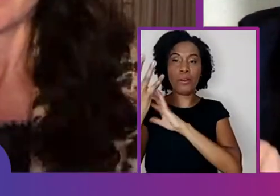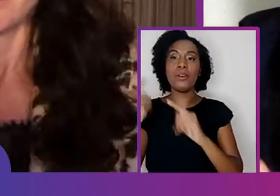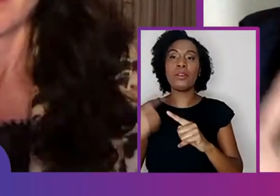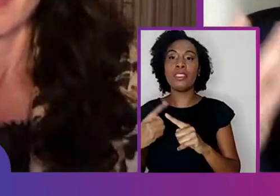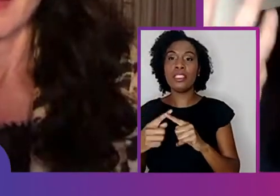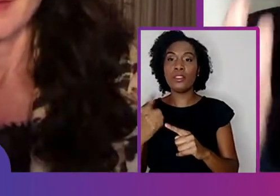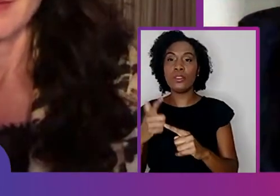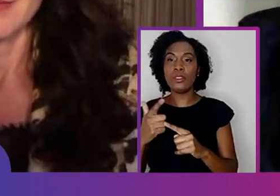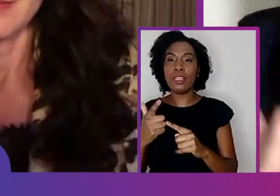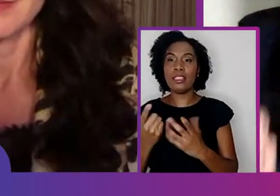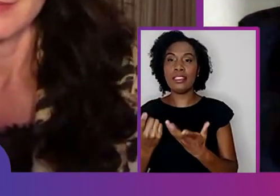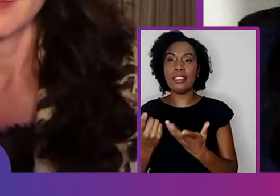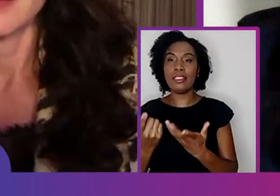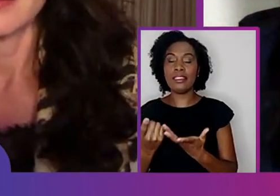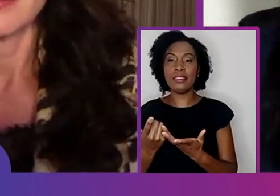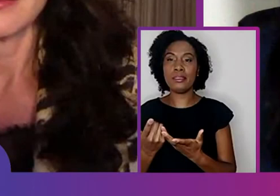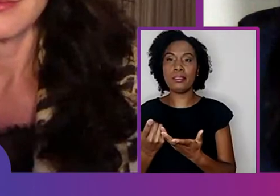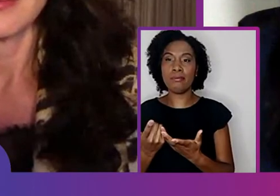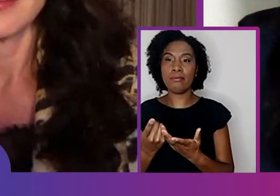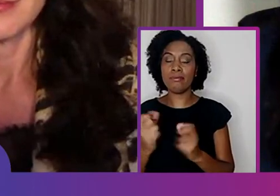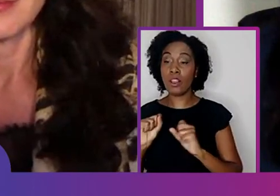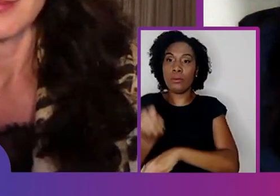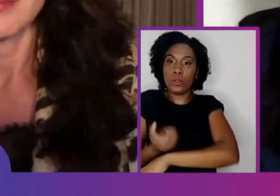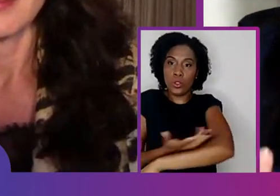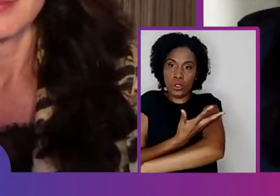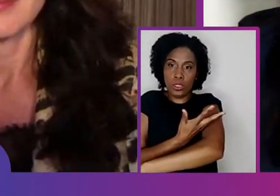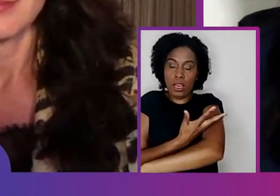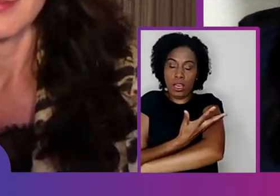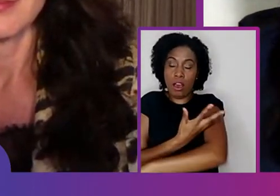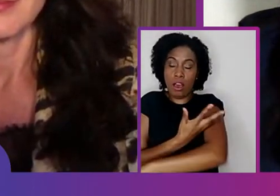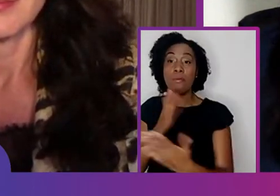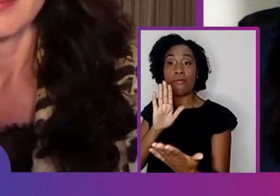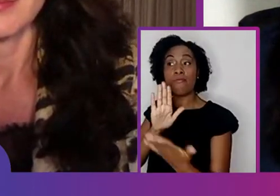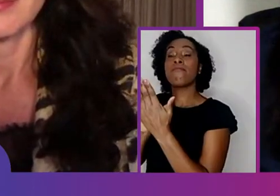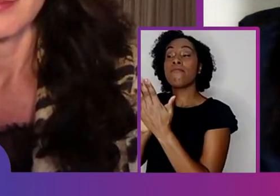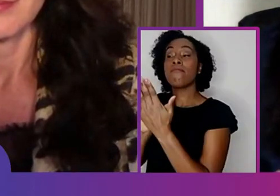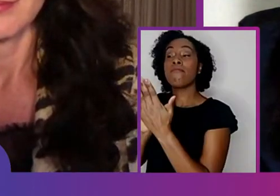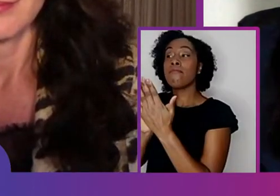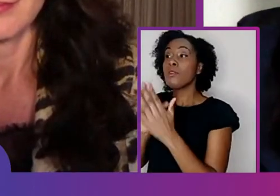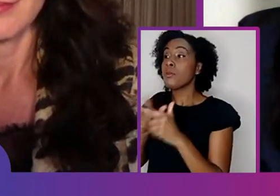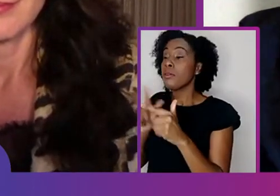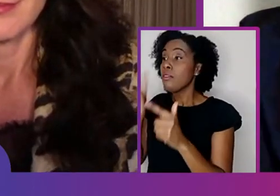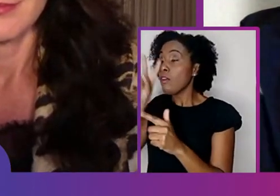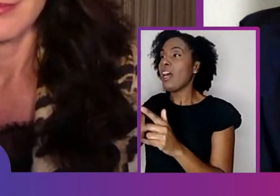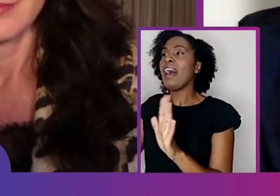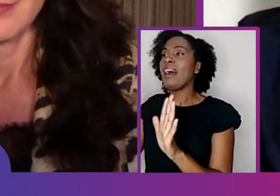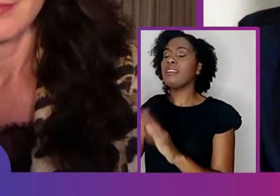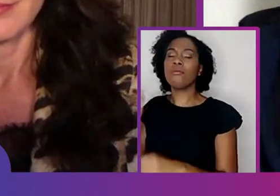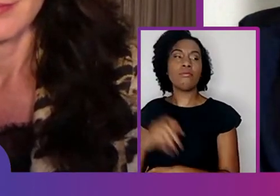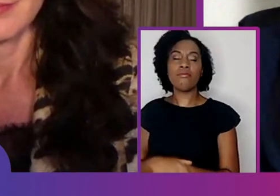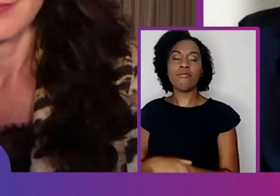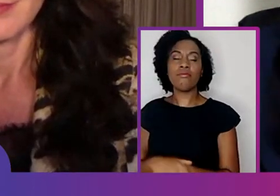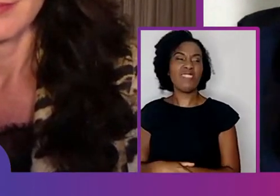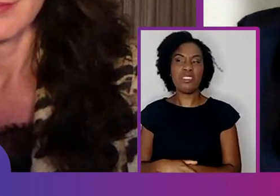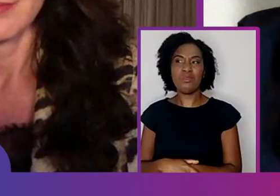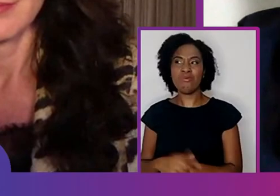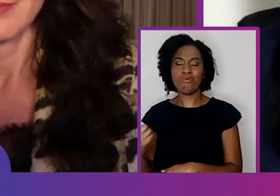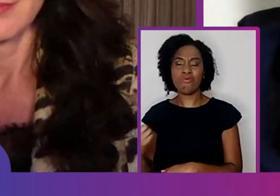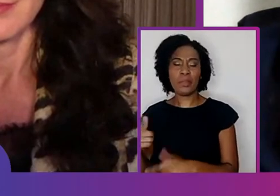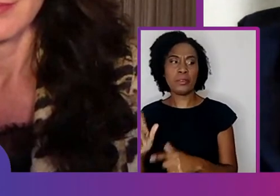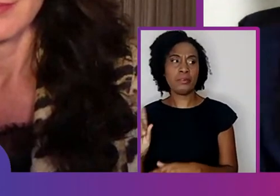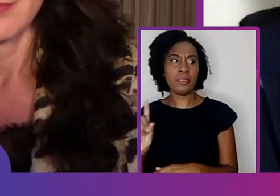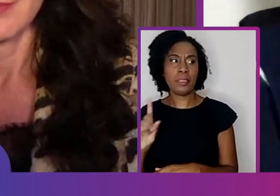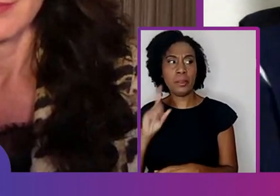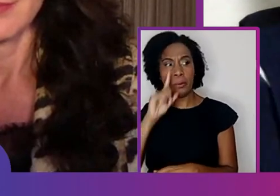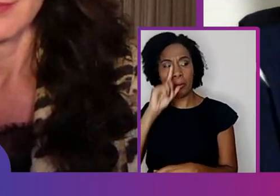resistência emocional para encarar o tamanho daquela bronca. A coisa mais fácil é negar. Então, quantas pessoas nas redes sociais não estão